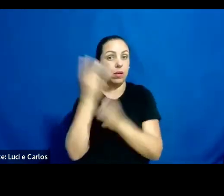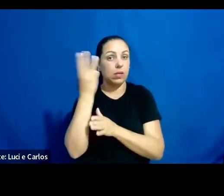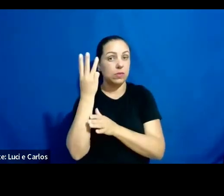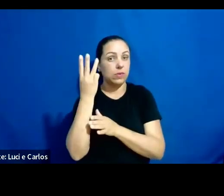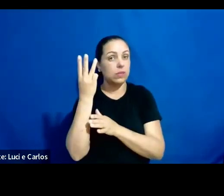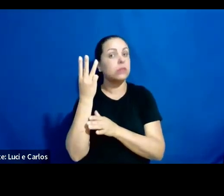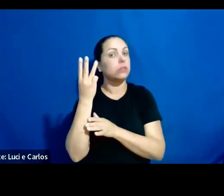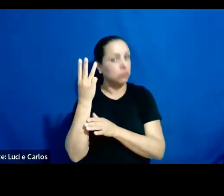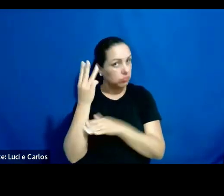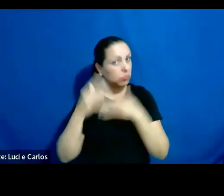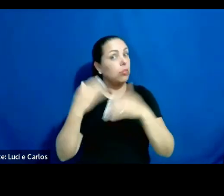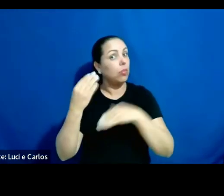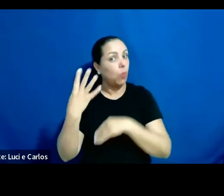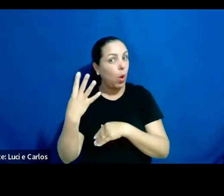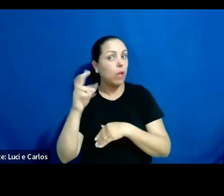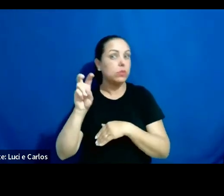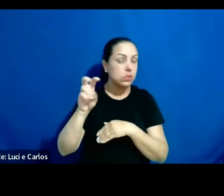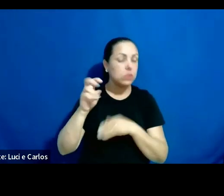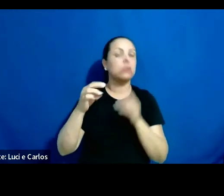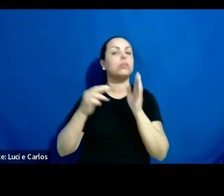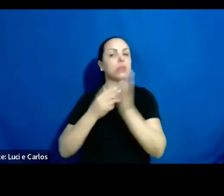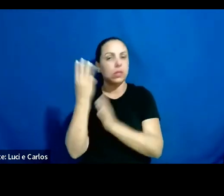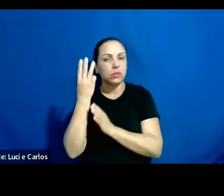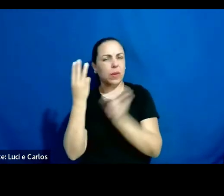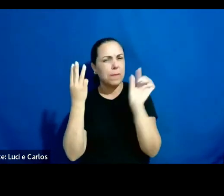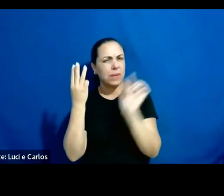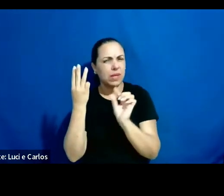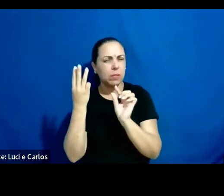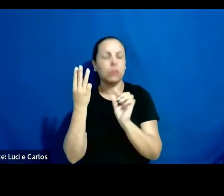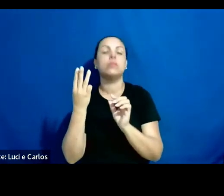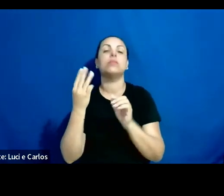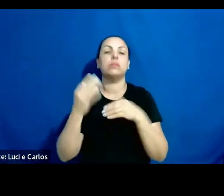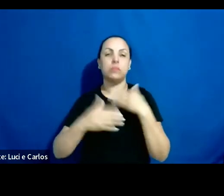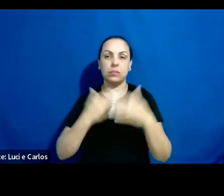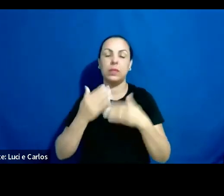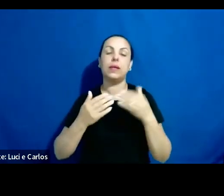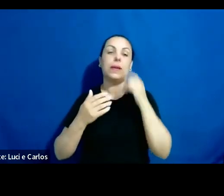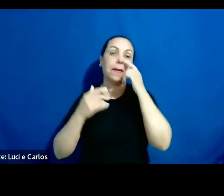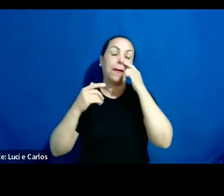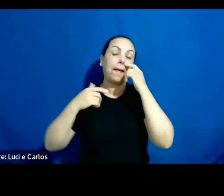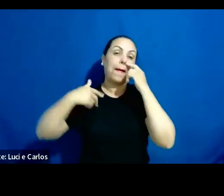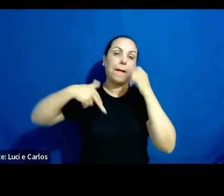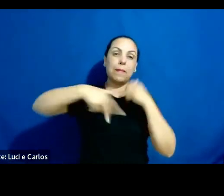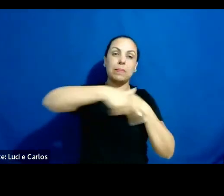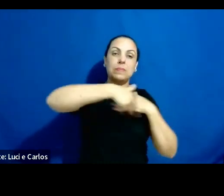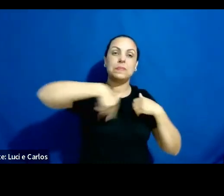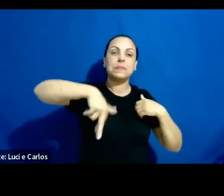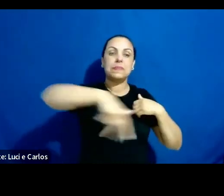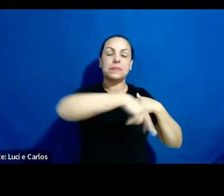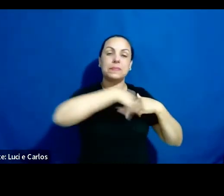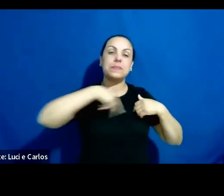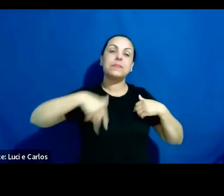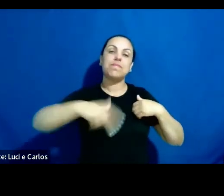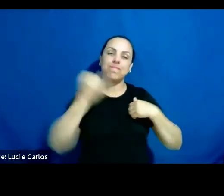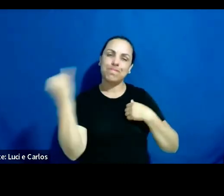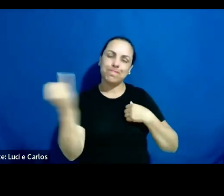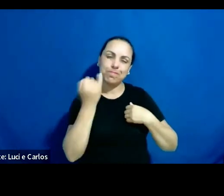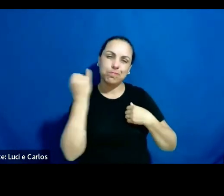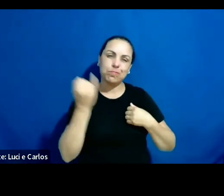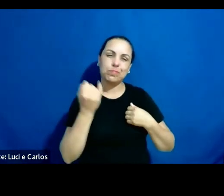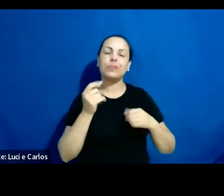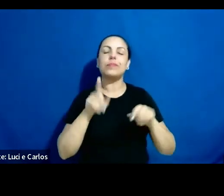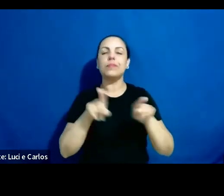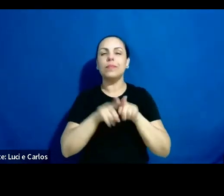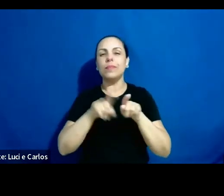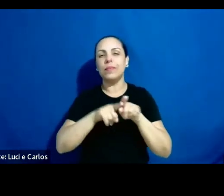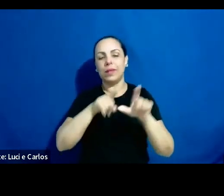repouso, circadiano e circaseptano, e tenha domínio próprio, tá? Isso